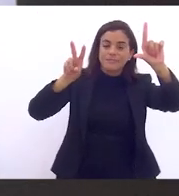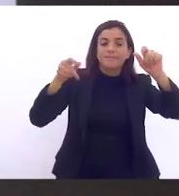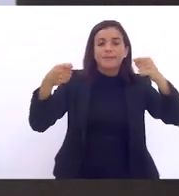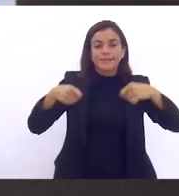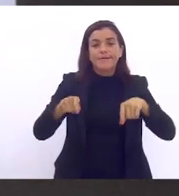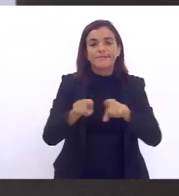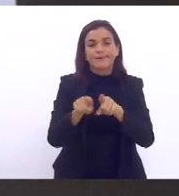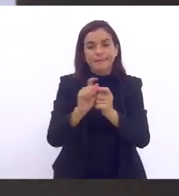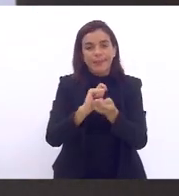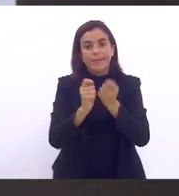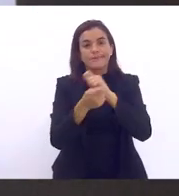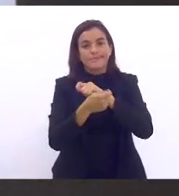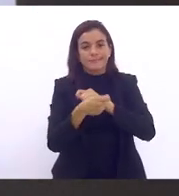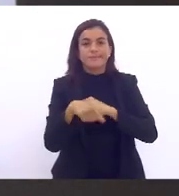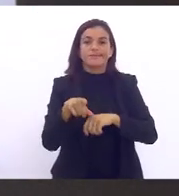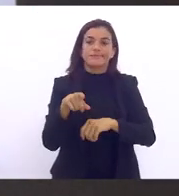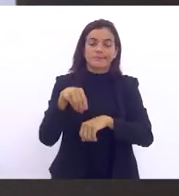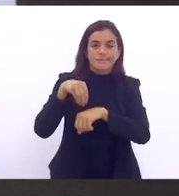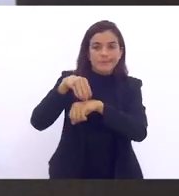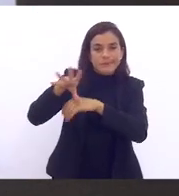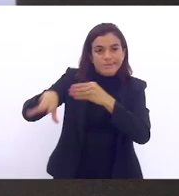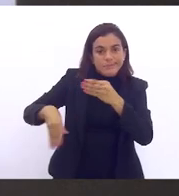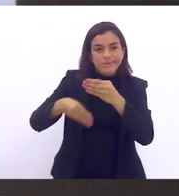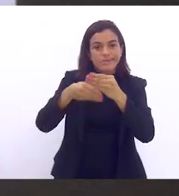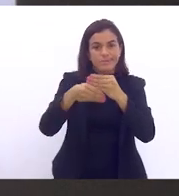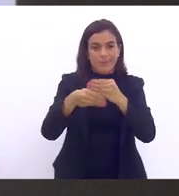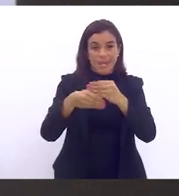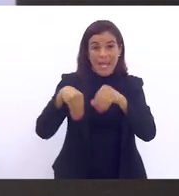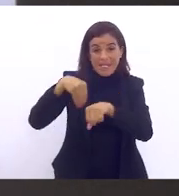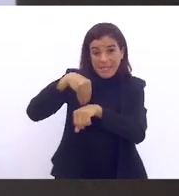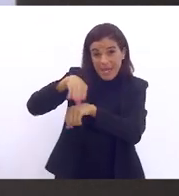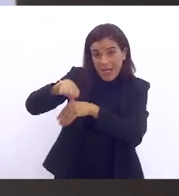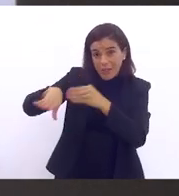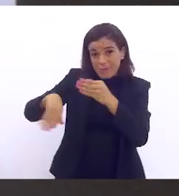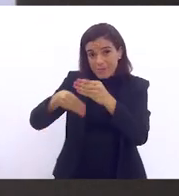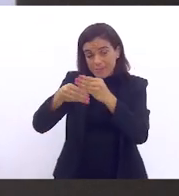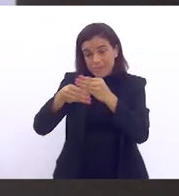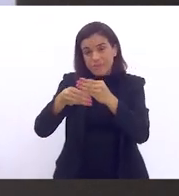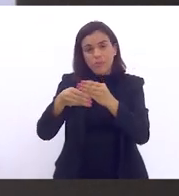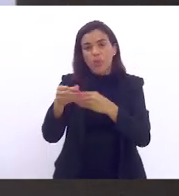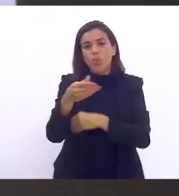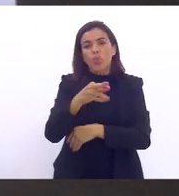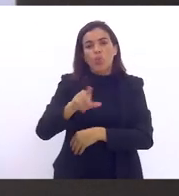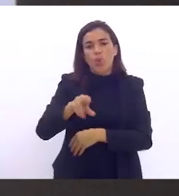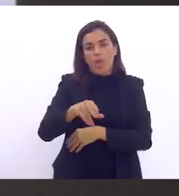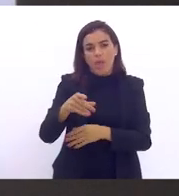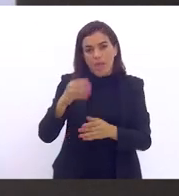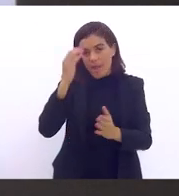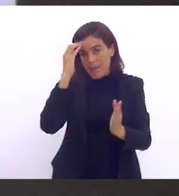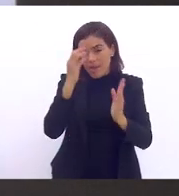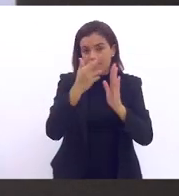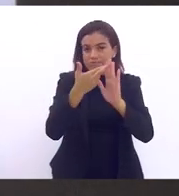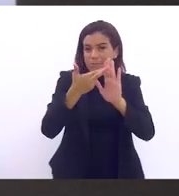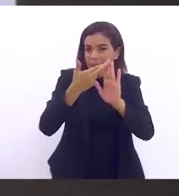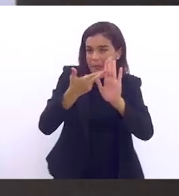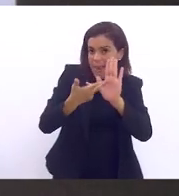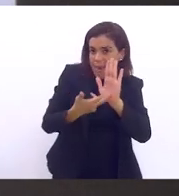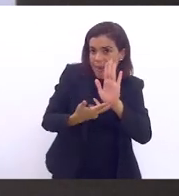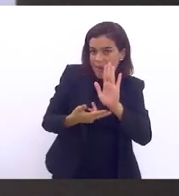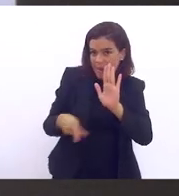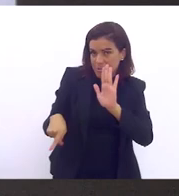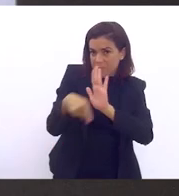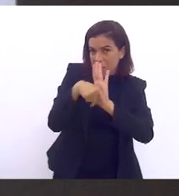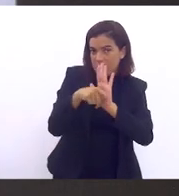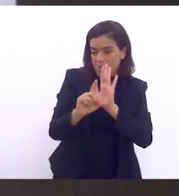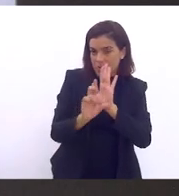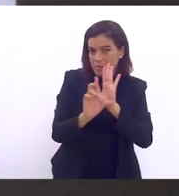fazer uma comunicação adicional essa comunicação embora não seja aquela regulamentada ela é permitida porque é uma comunicação mais